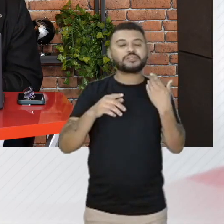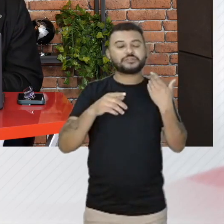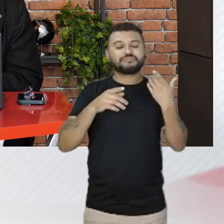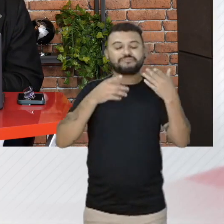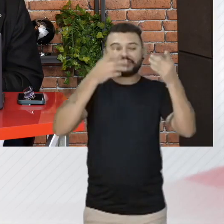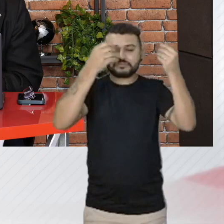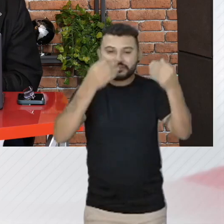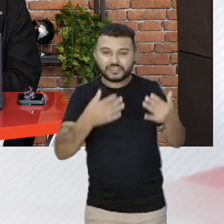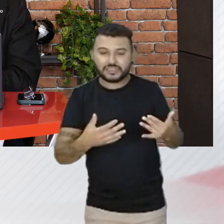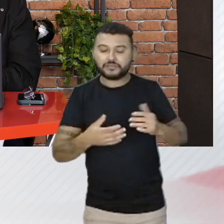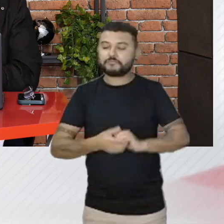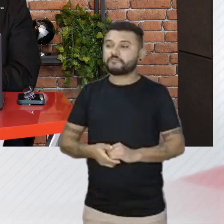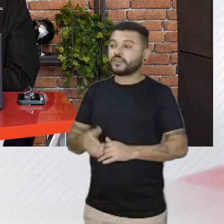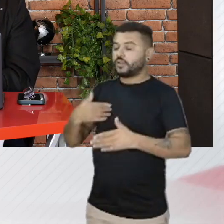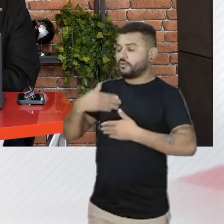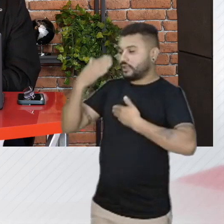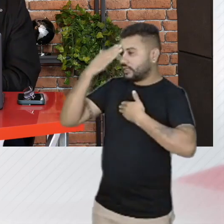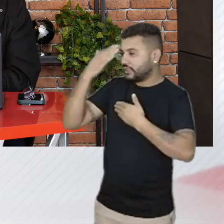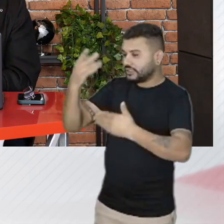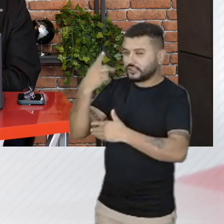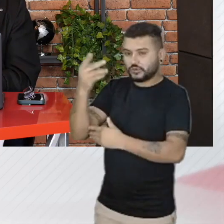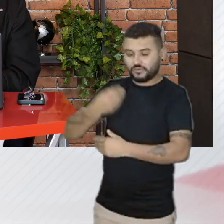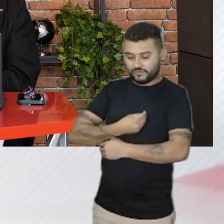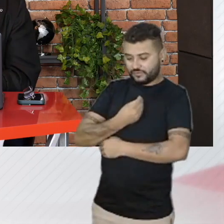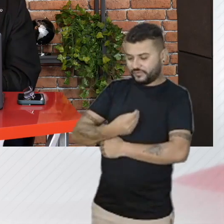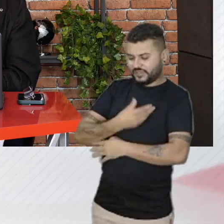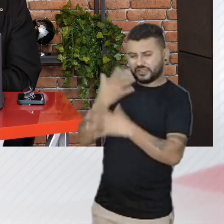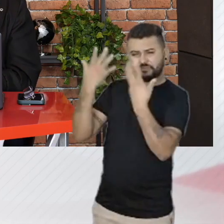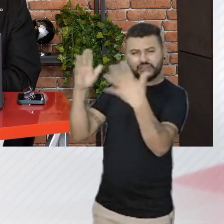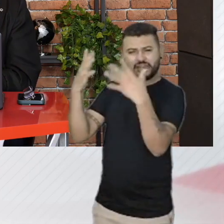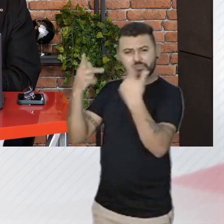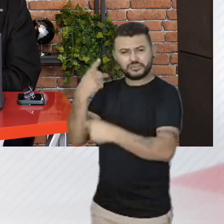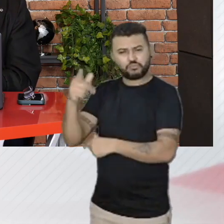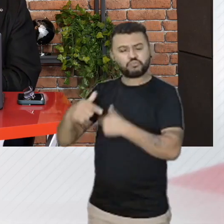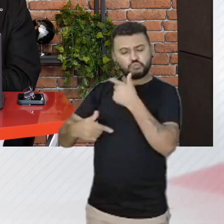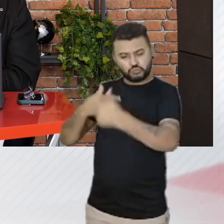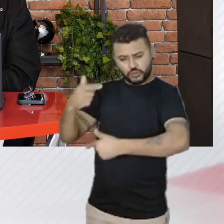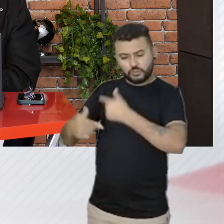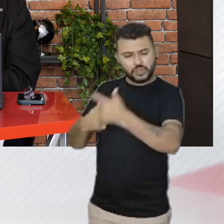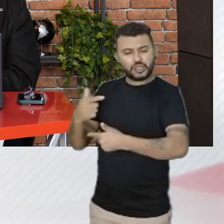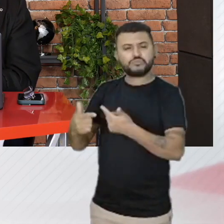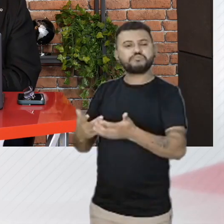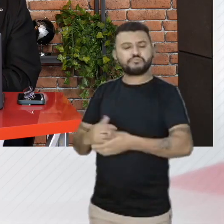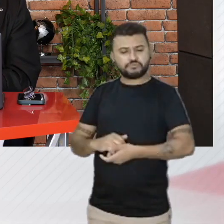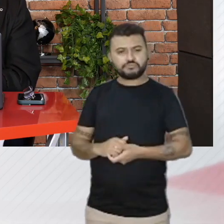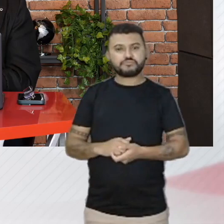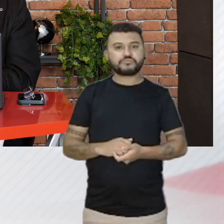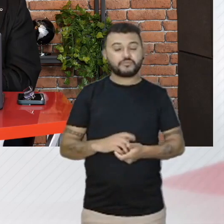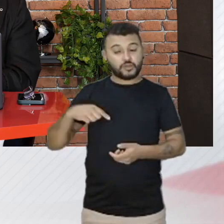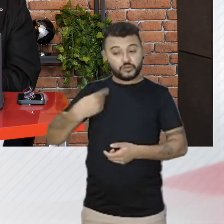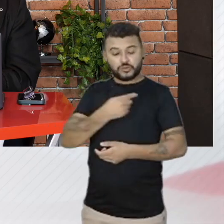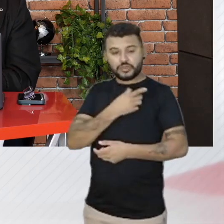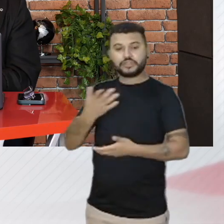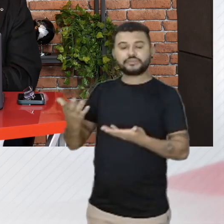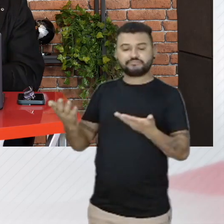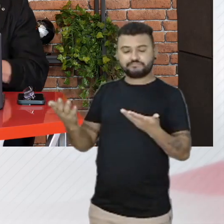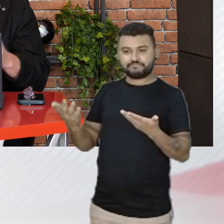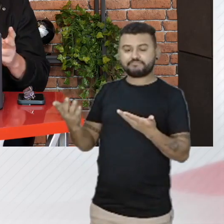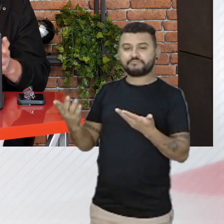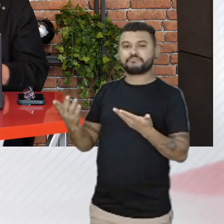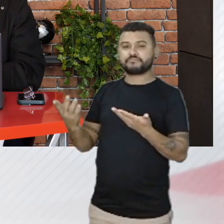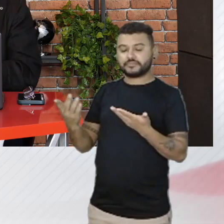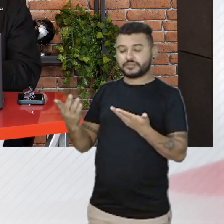te agradecer a sua participação, parabéns pelo seu trabalho e a gente... essa semana